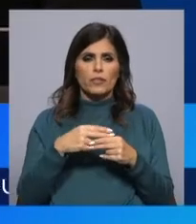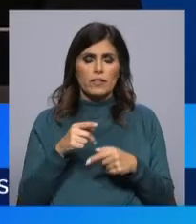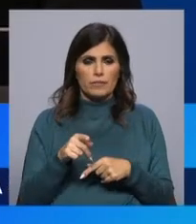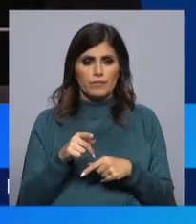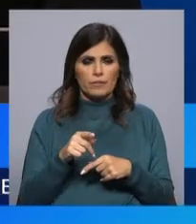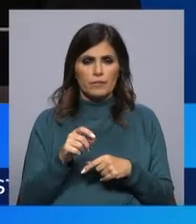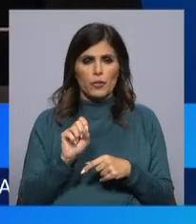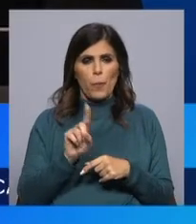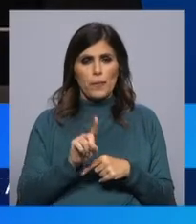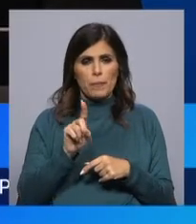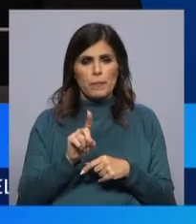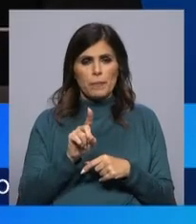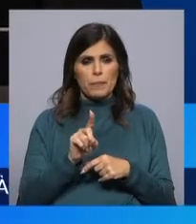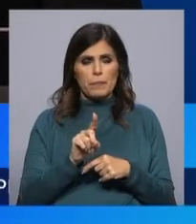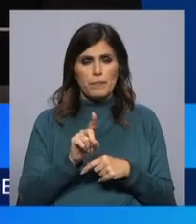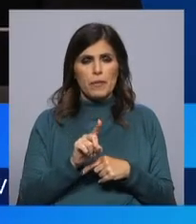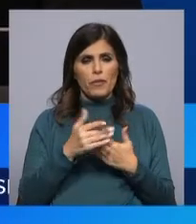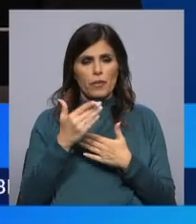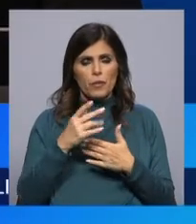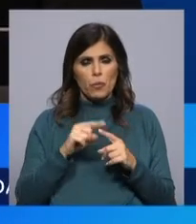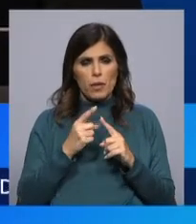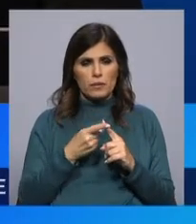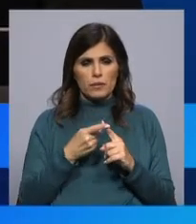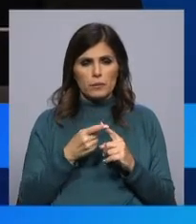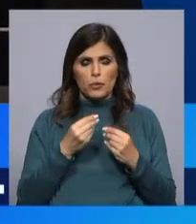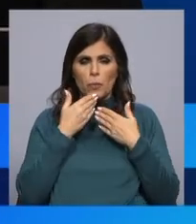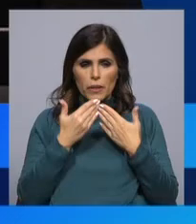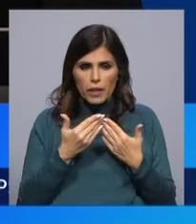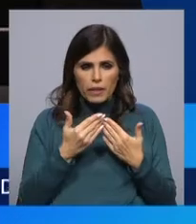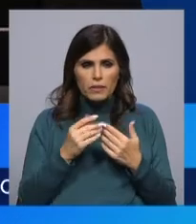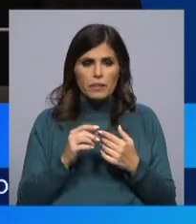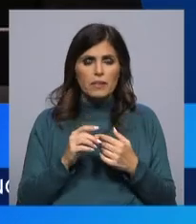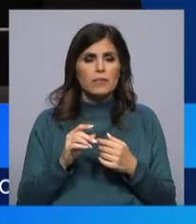primeiro dia do ano. Muito obrigada, um bom ano. Obrigado. E até ao próximo domingo.